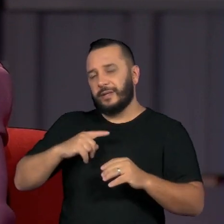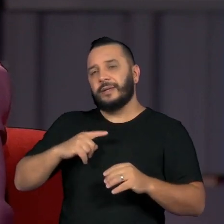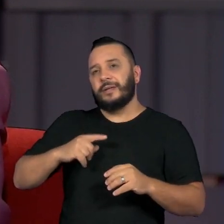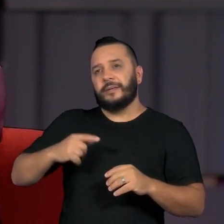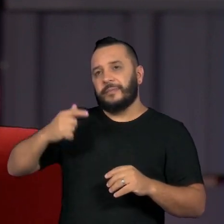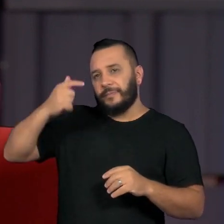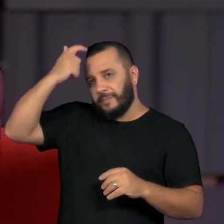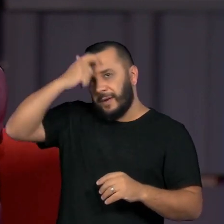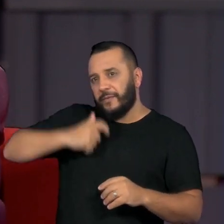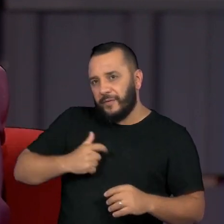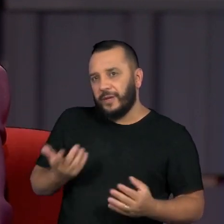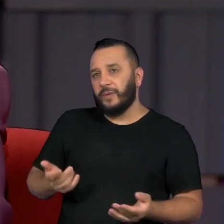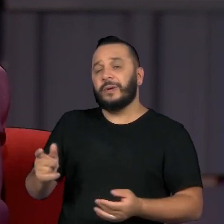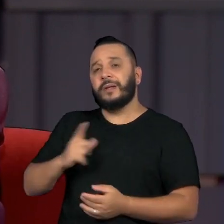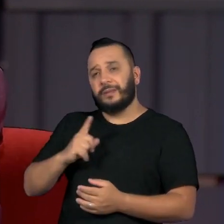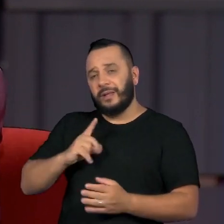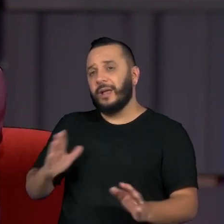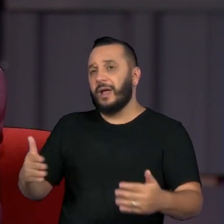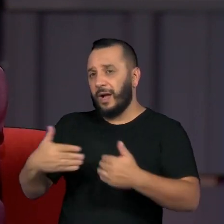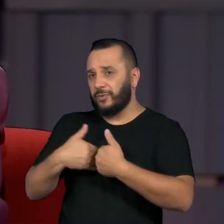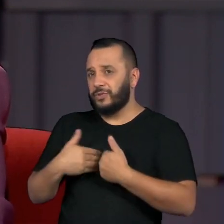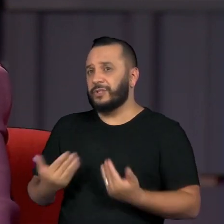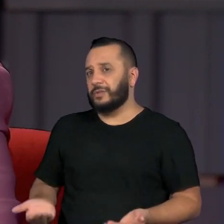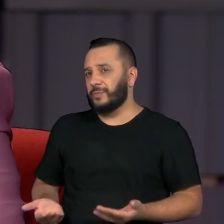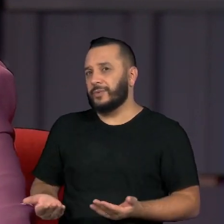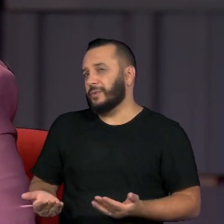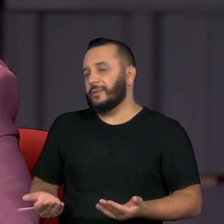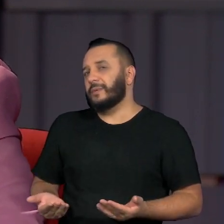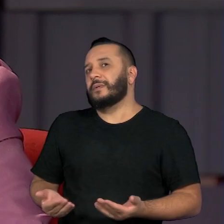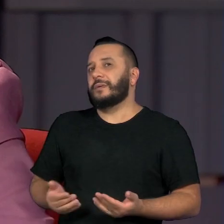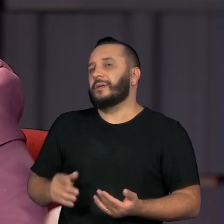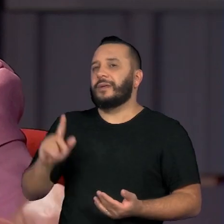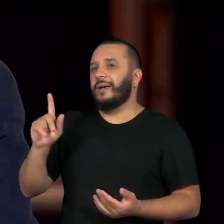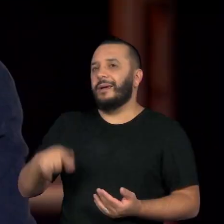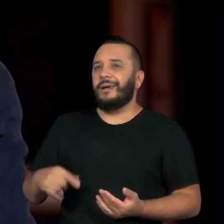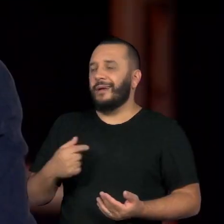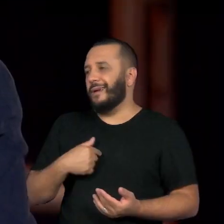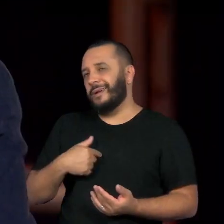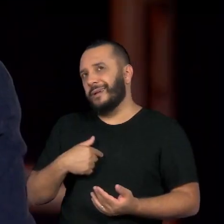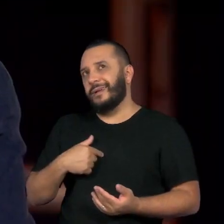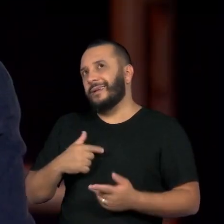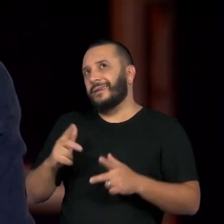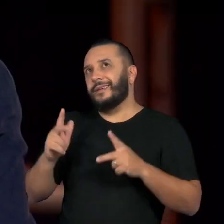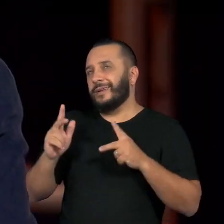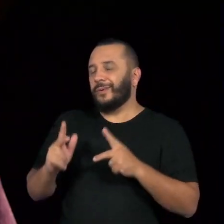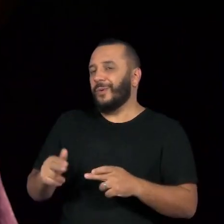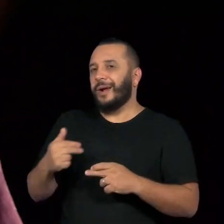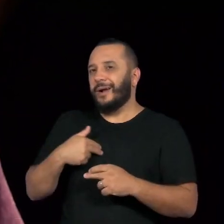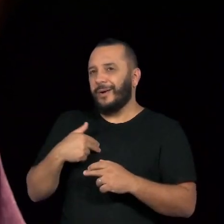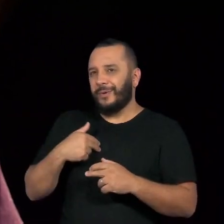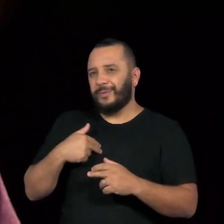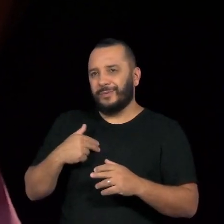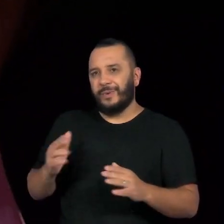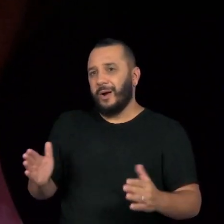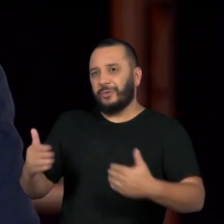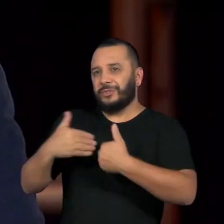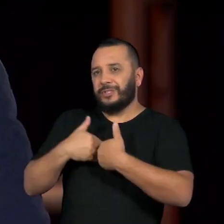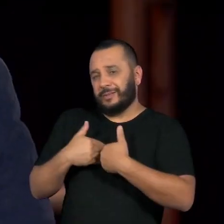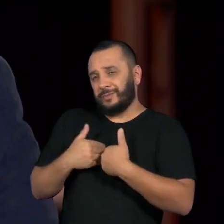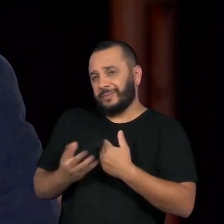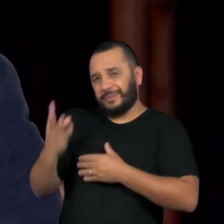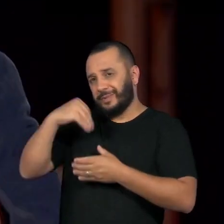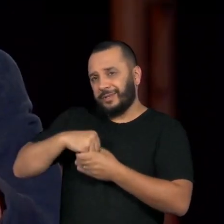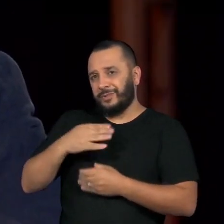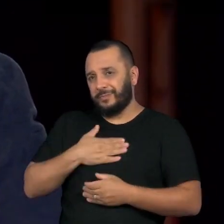gosta, e que tem o autismo ali como, vamos dizer assim, um tapete que cobre aquela casa toda. E que deve